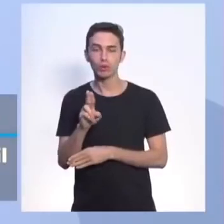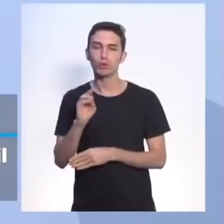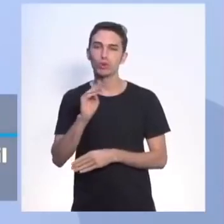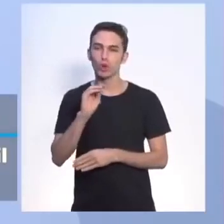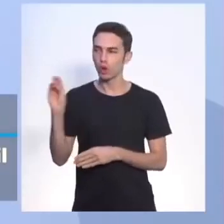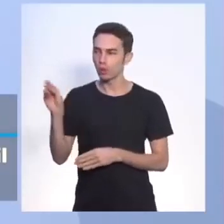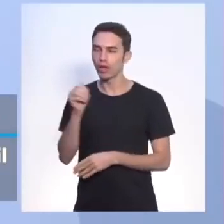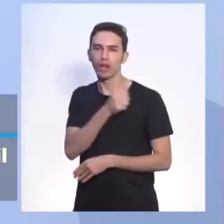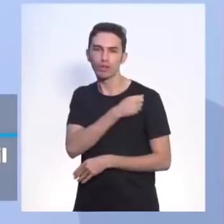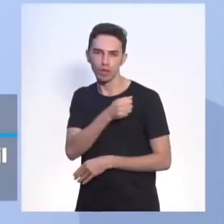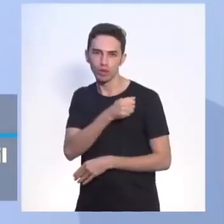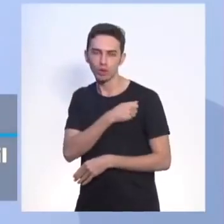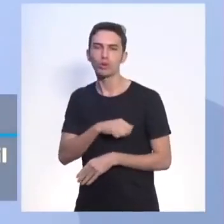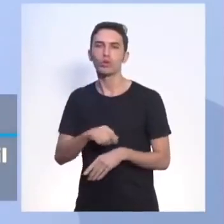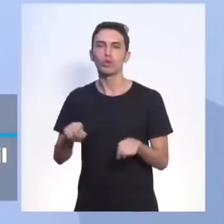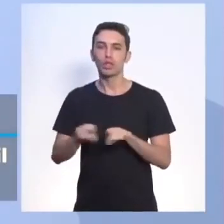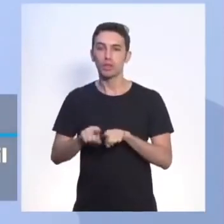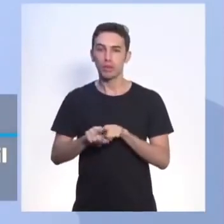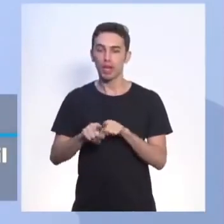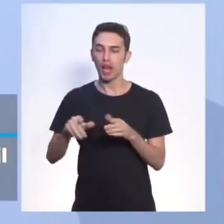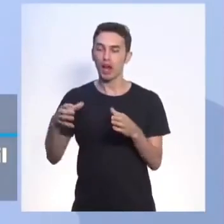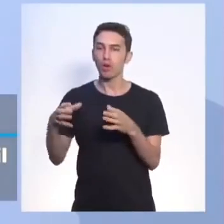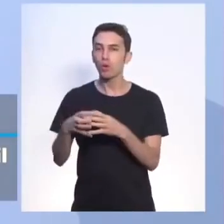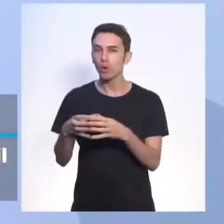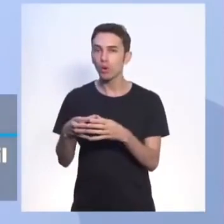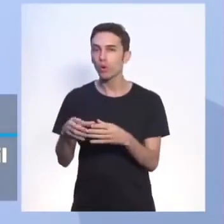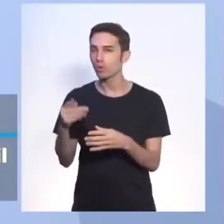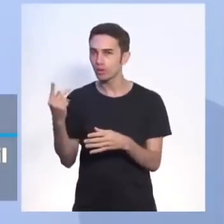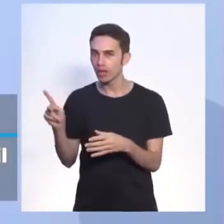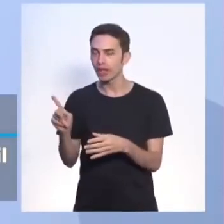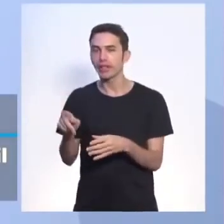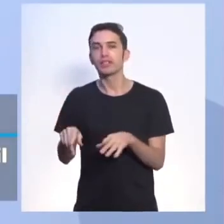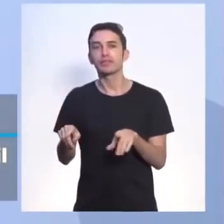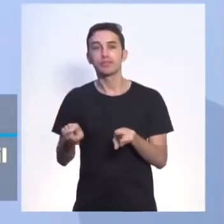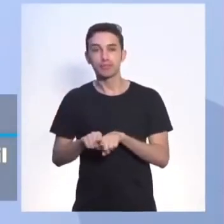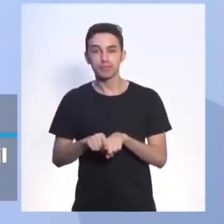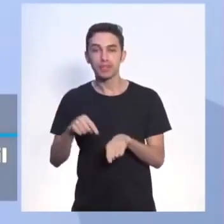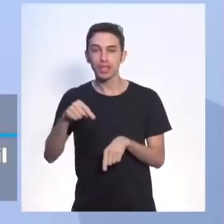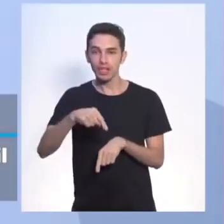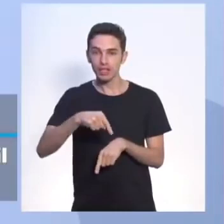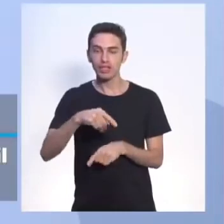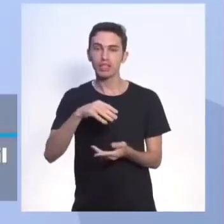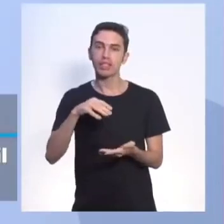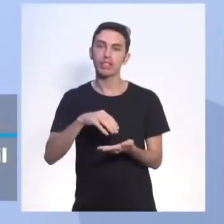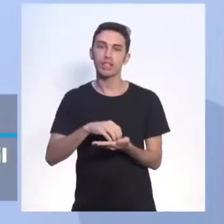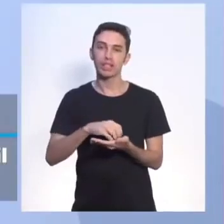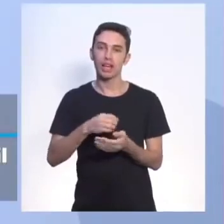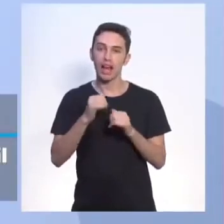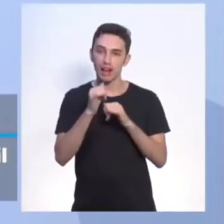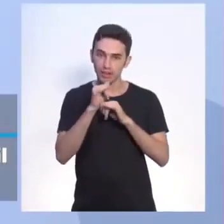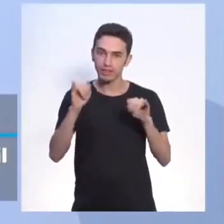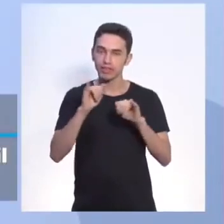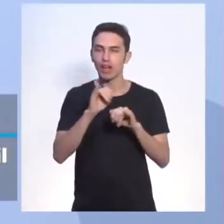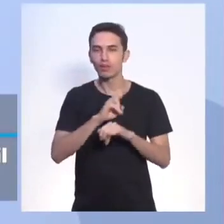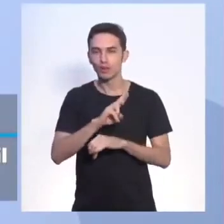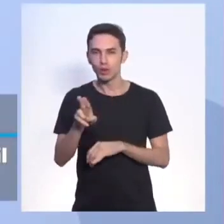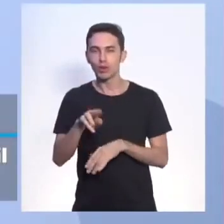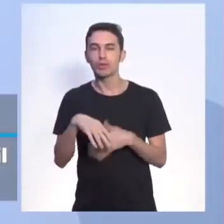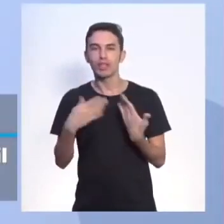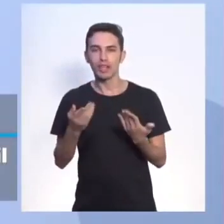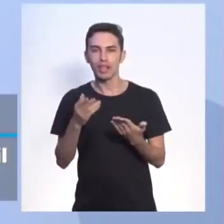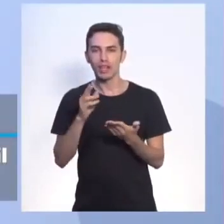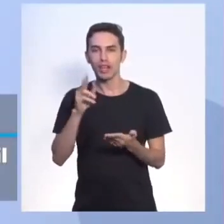estudante, a sala que ele é, para nós aqui também abrilhantarmos a